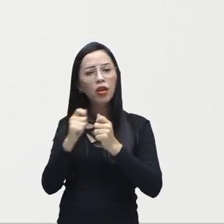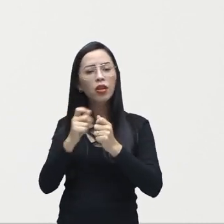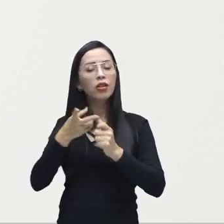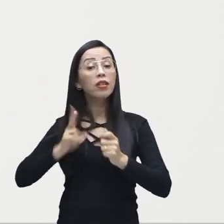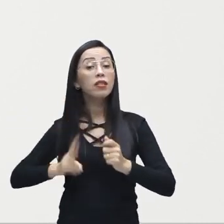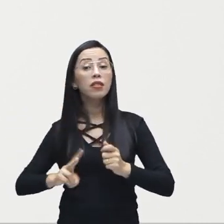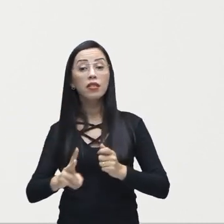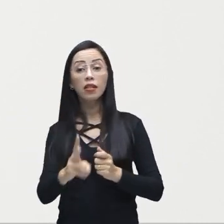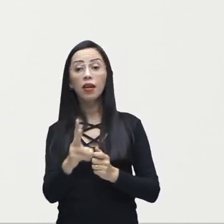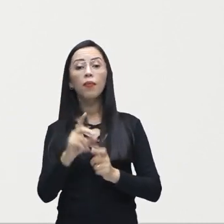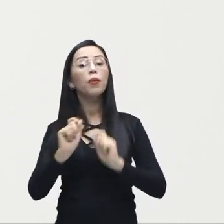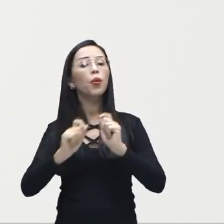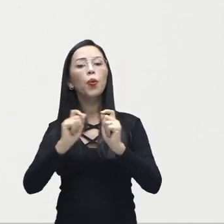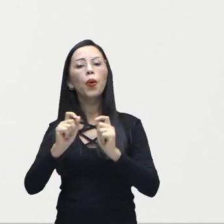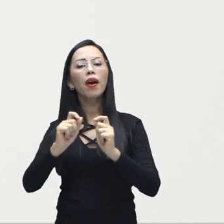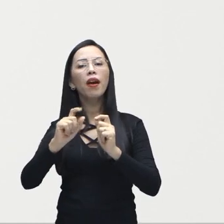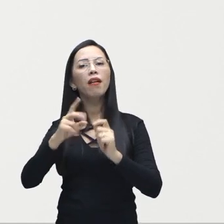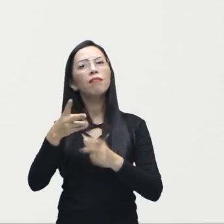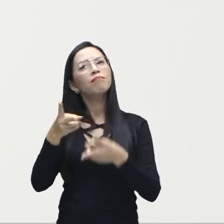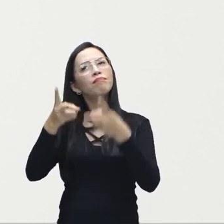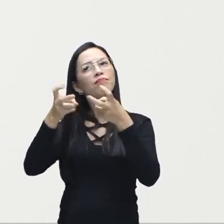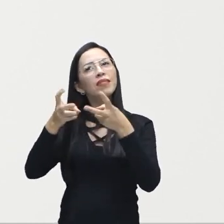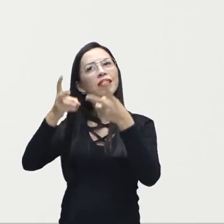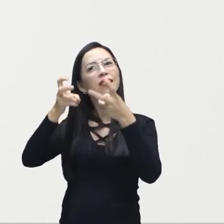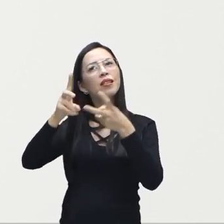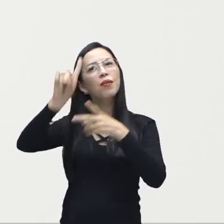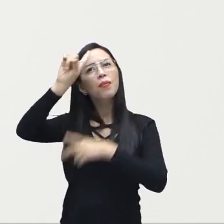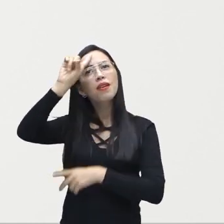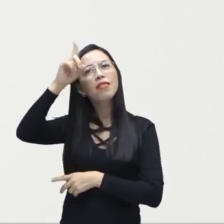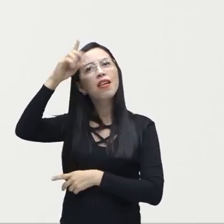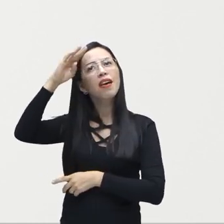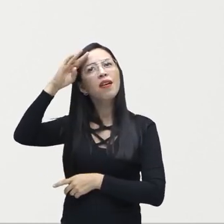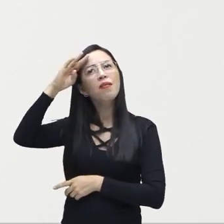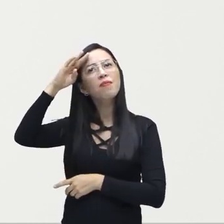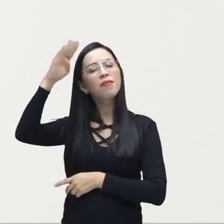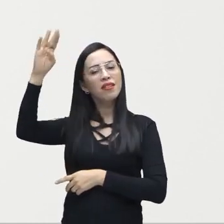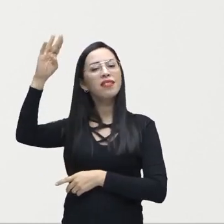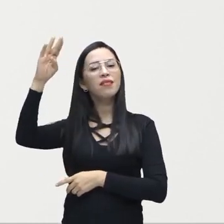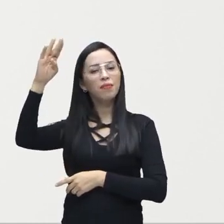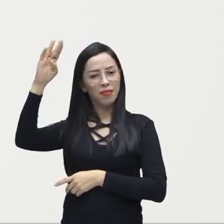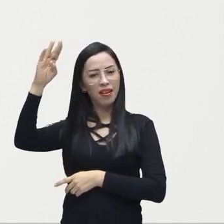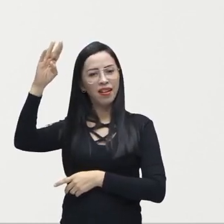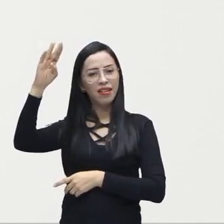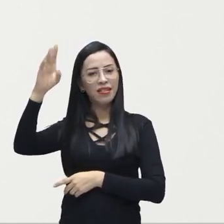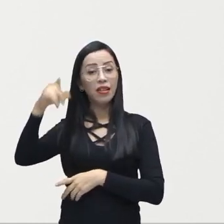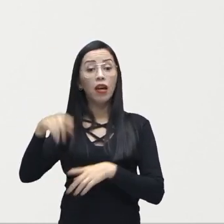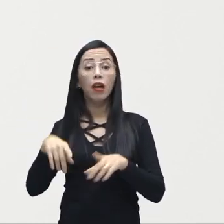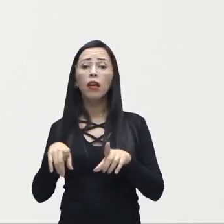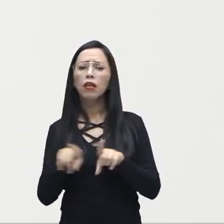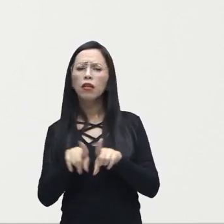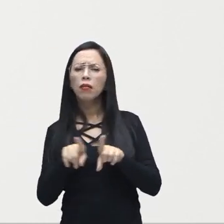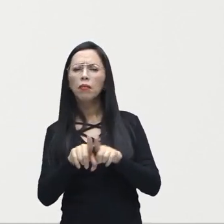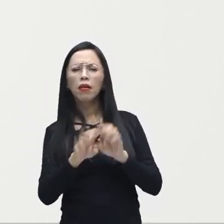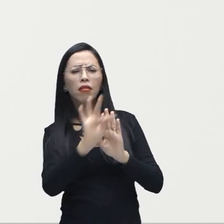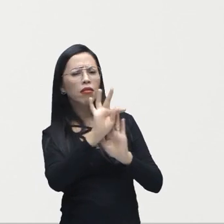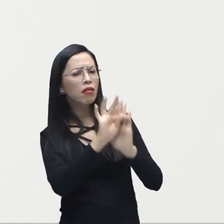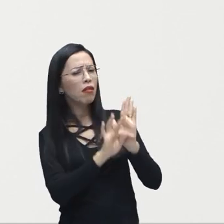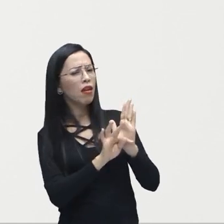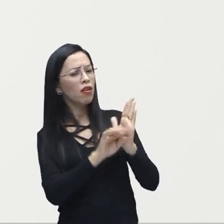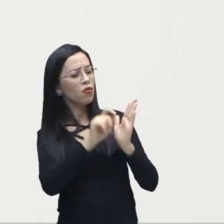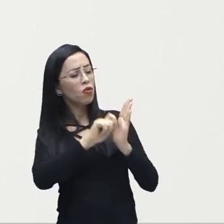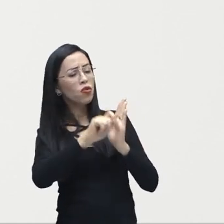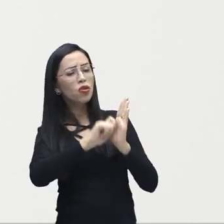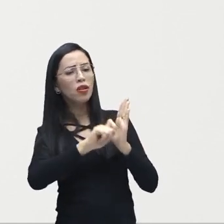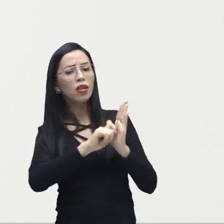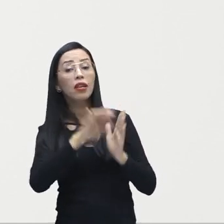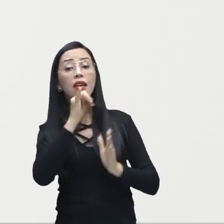estamos lidando com ideias principais e ideias secundárias. Então, e nos textos escritos, como está aqui no quadro, e